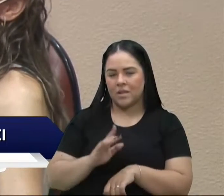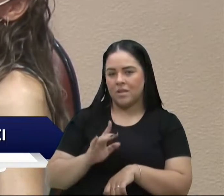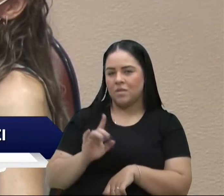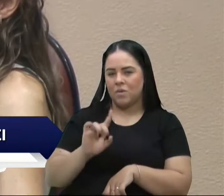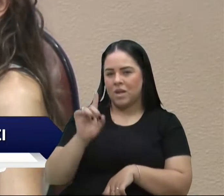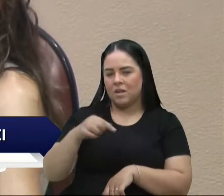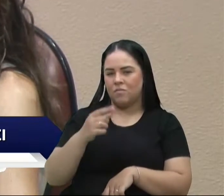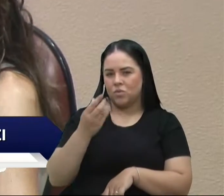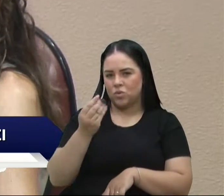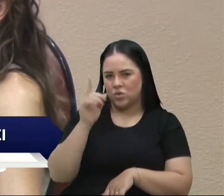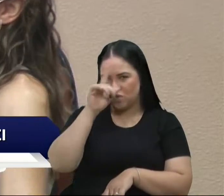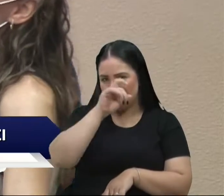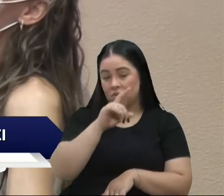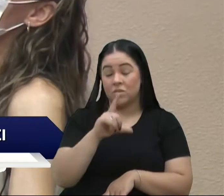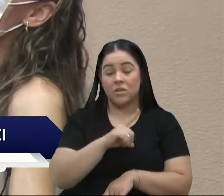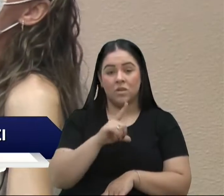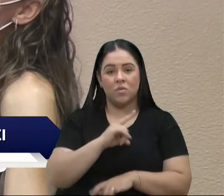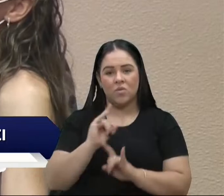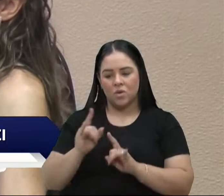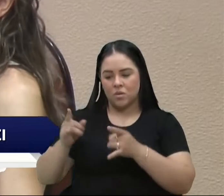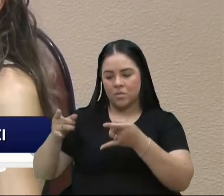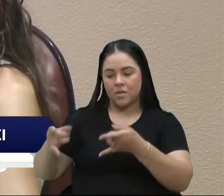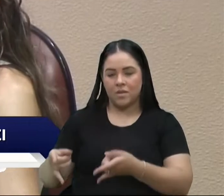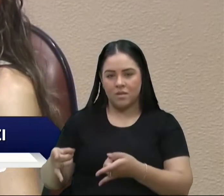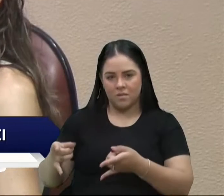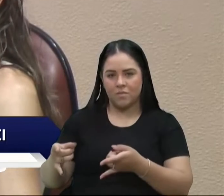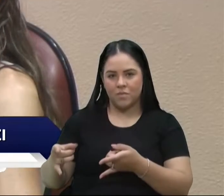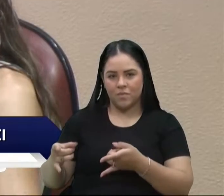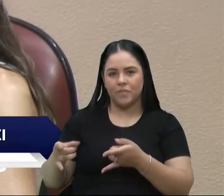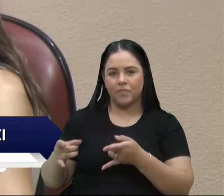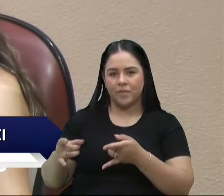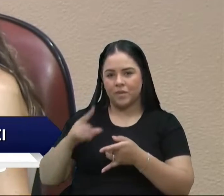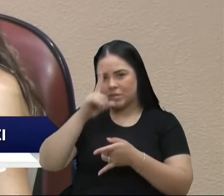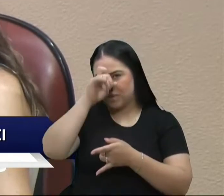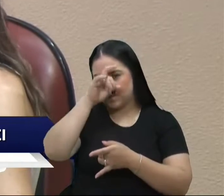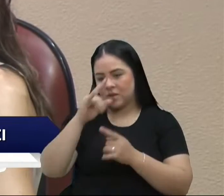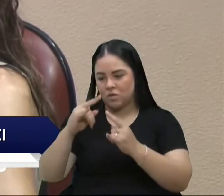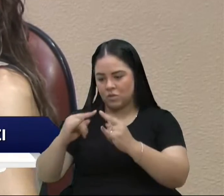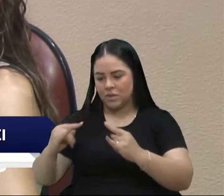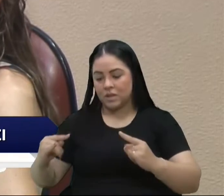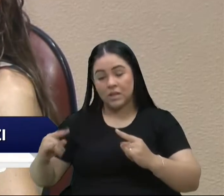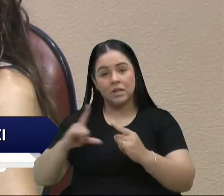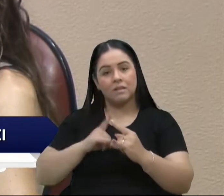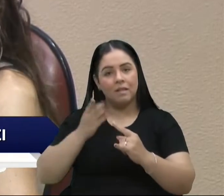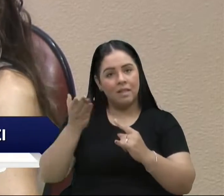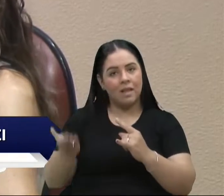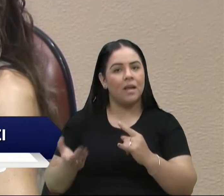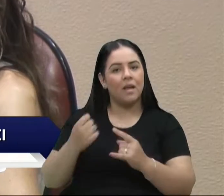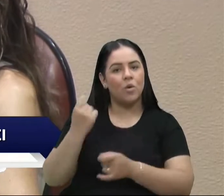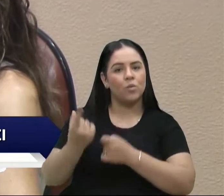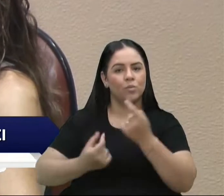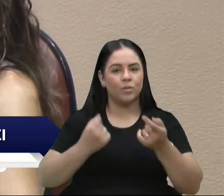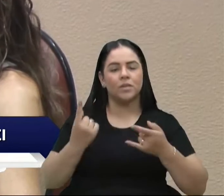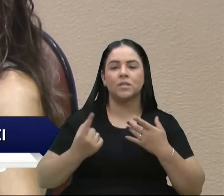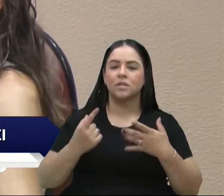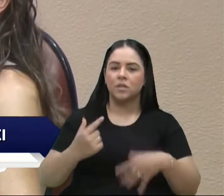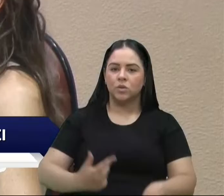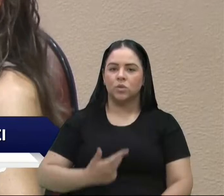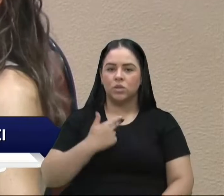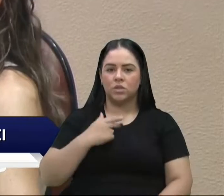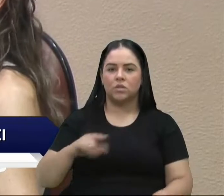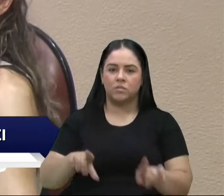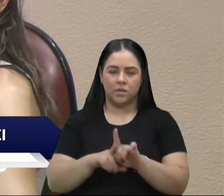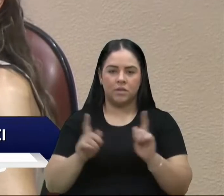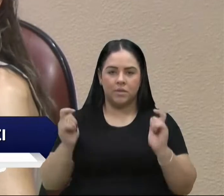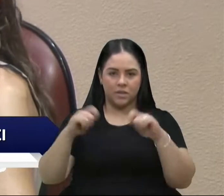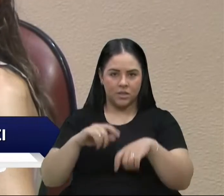clínicos, o nosso hospital de campanha está lá. Eles estão realizando algumas cirurgias de acordo com a sua capacidade técnica também,